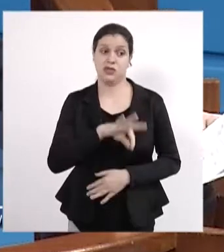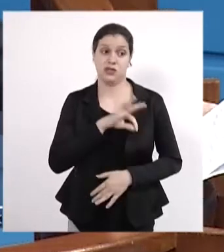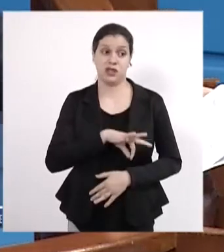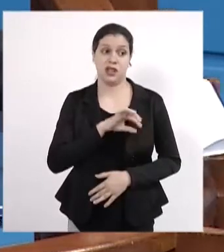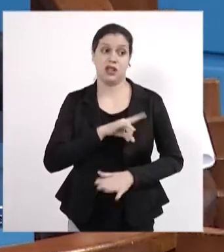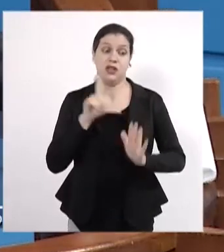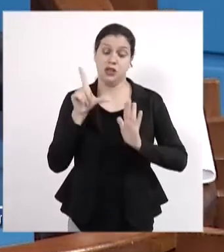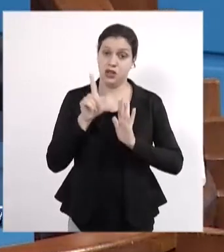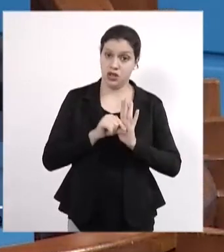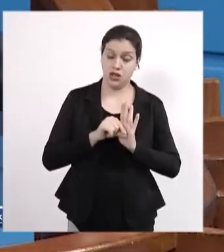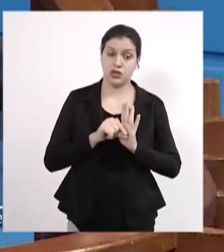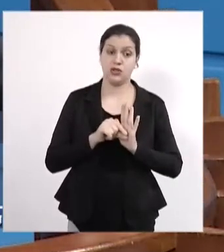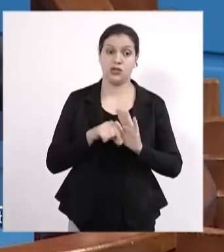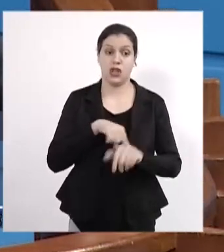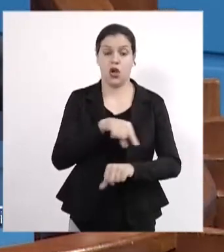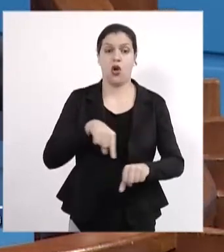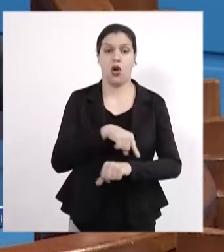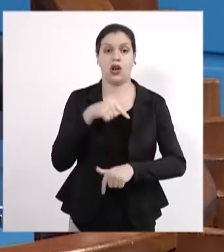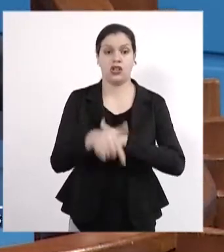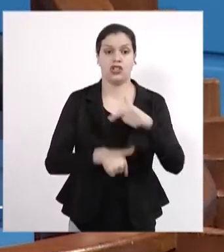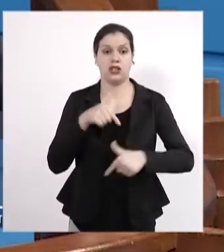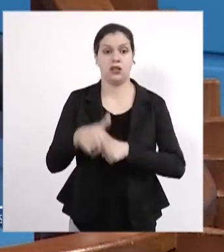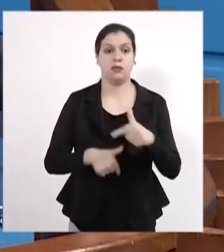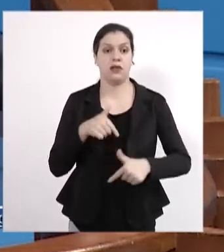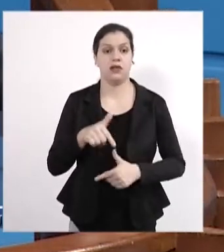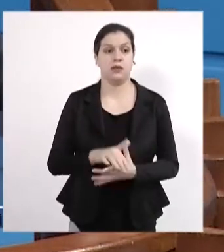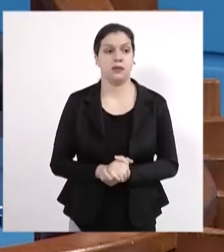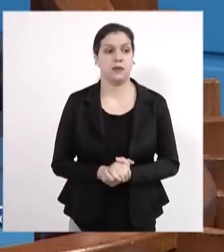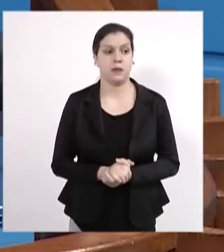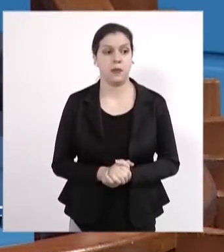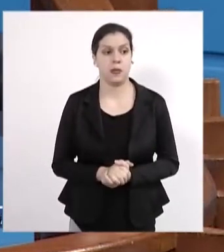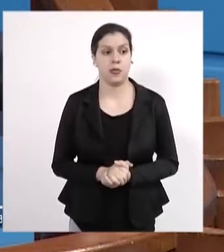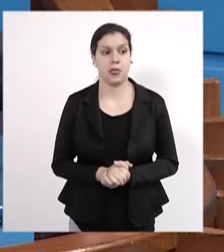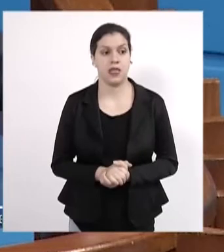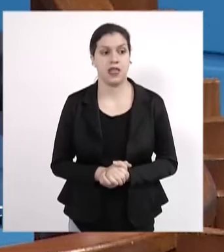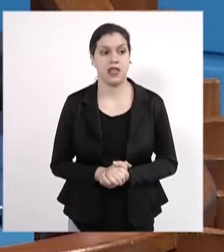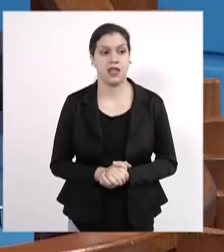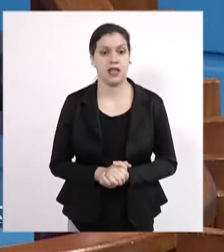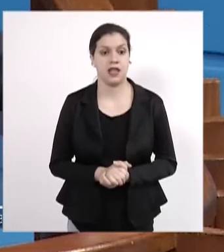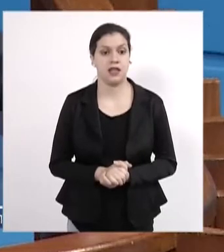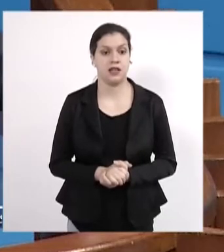em até 25%. O senhor me concede uma parte? Vou conceder.